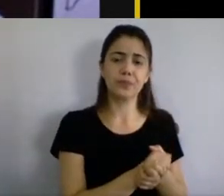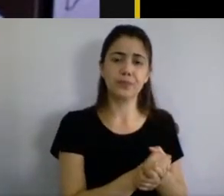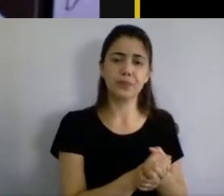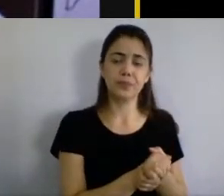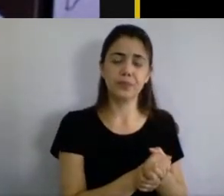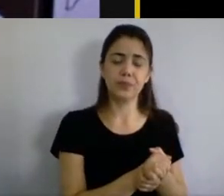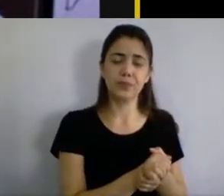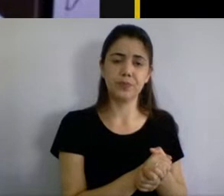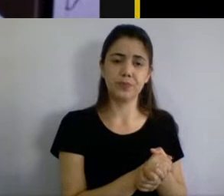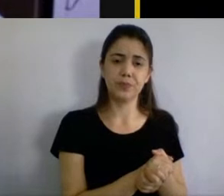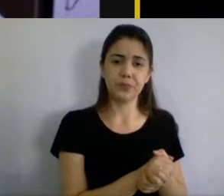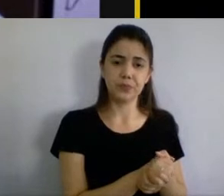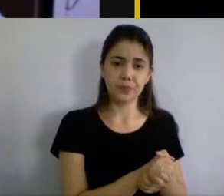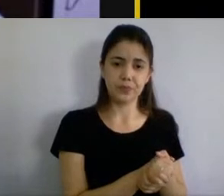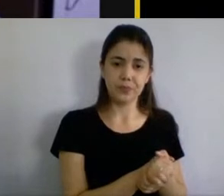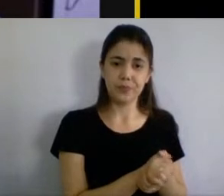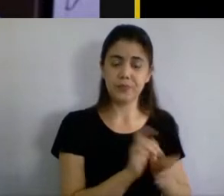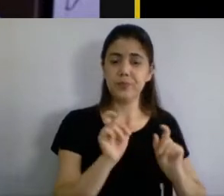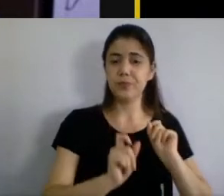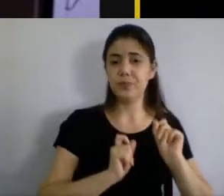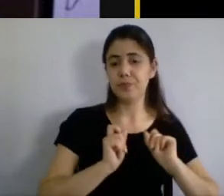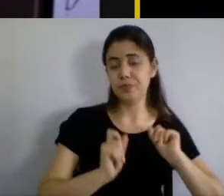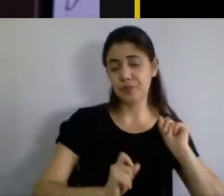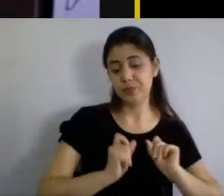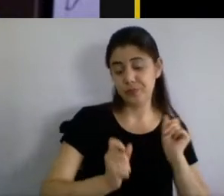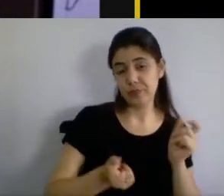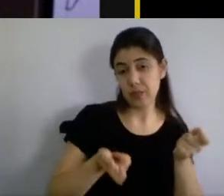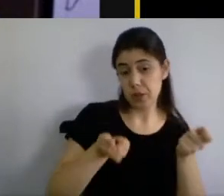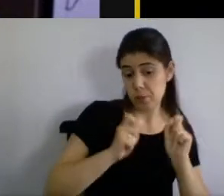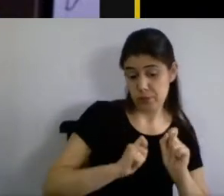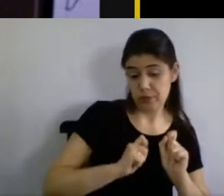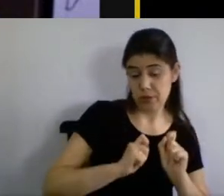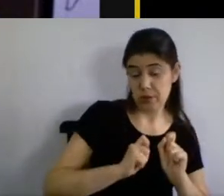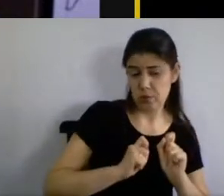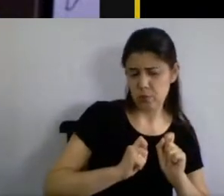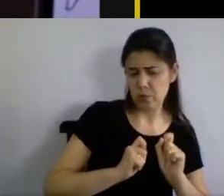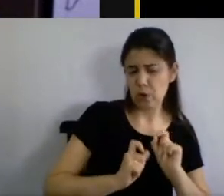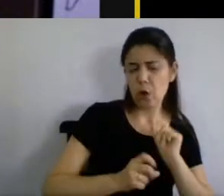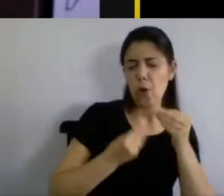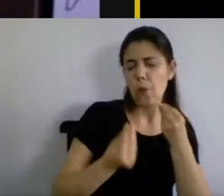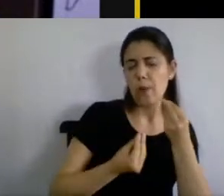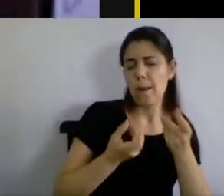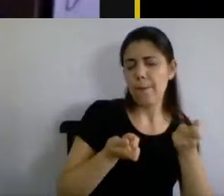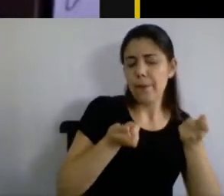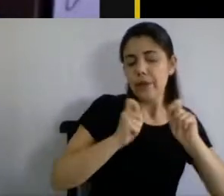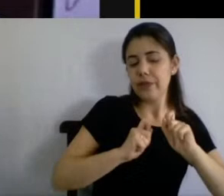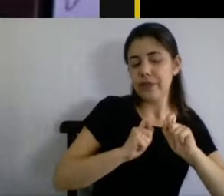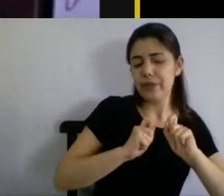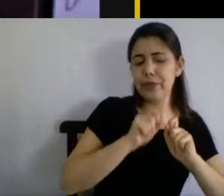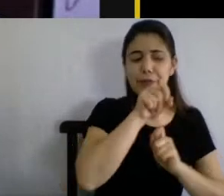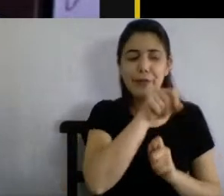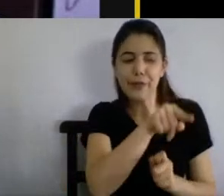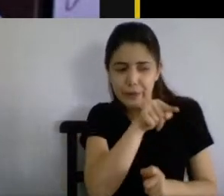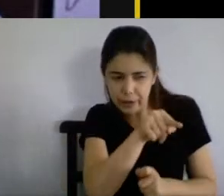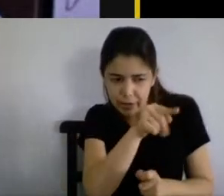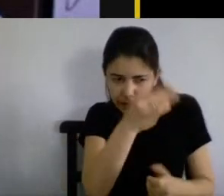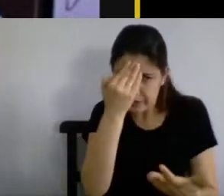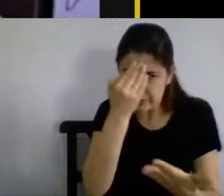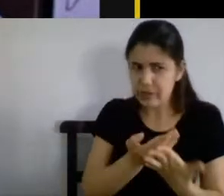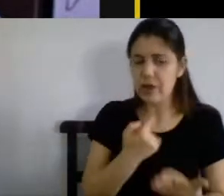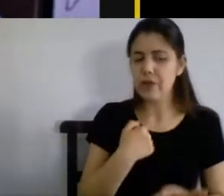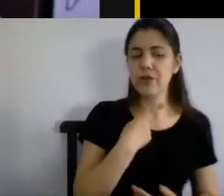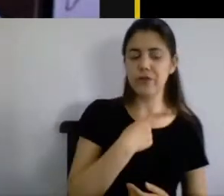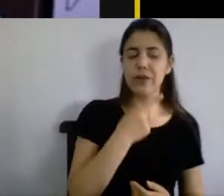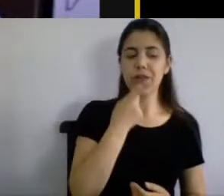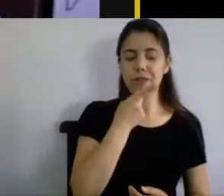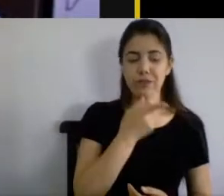em cada caso, o que é o possível persuasivo, o que é possível dizer para ser persuasivo. E ele diz